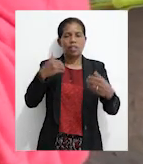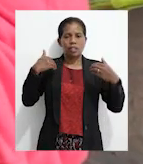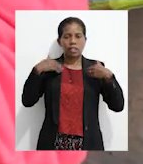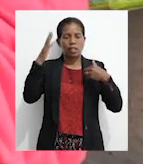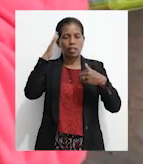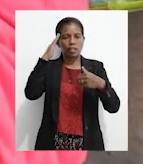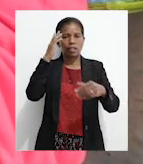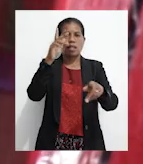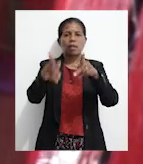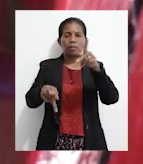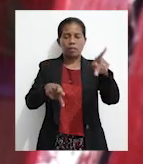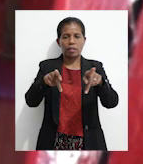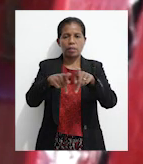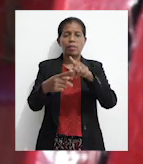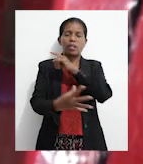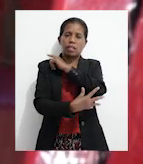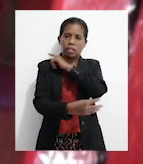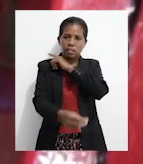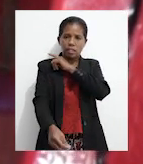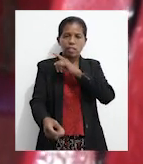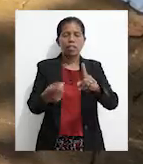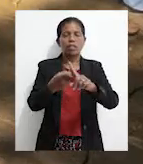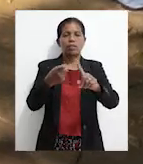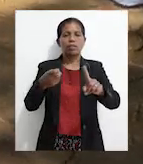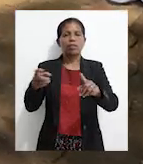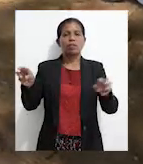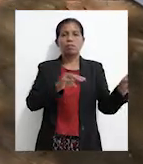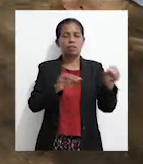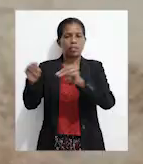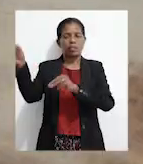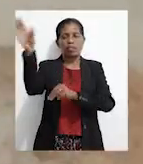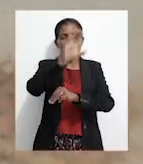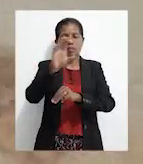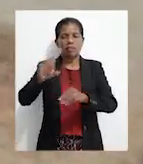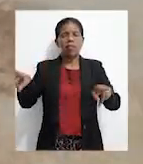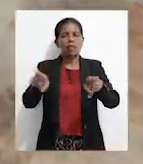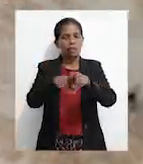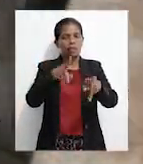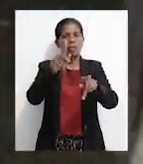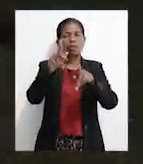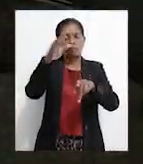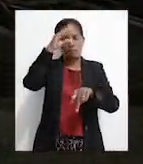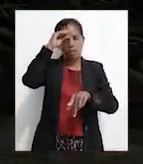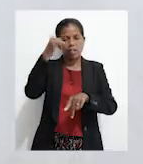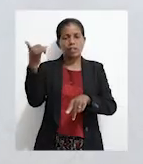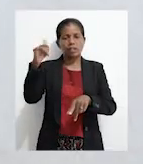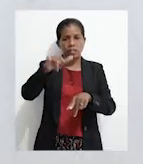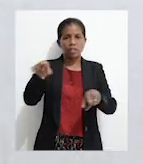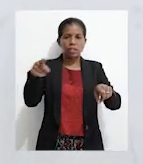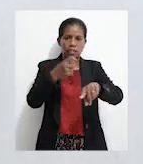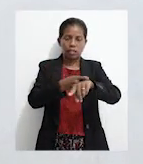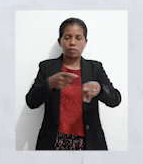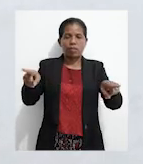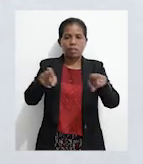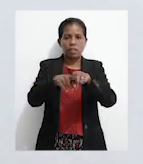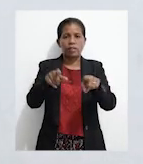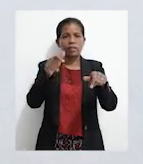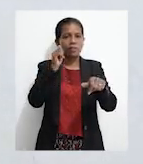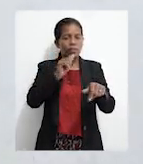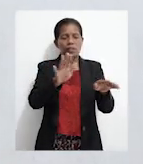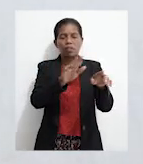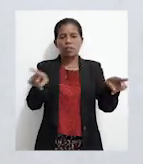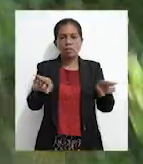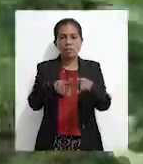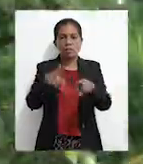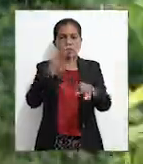tebes a nessa ema nebe vulnerável e o impacto da mudança climática compara com mane sira. E tempo a nessa, feto no labarik feto sira mak